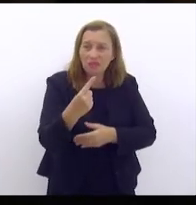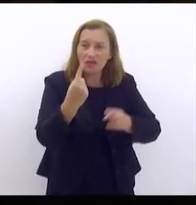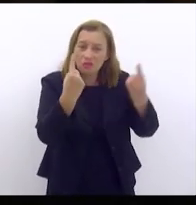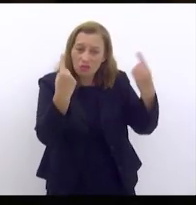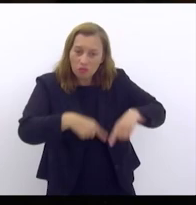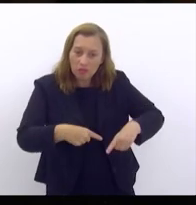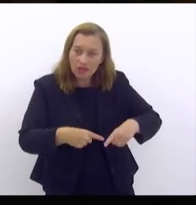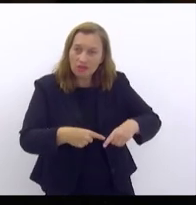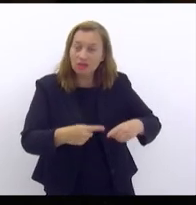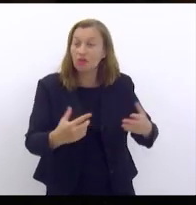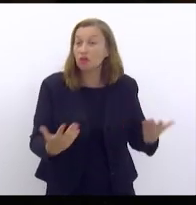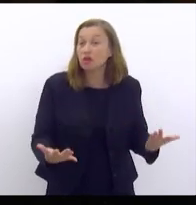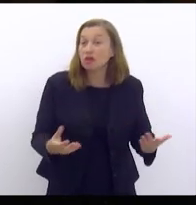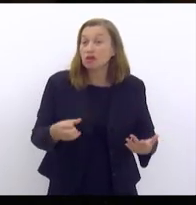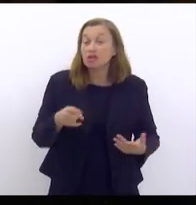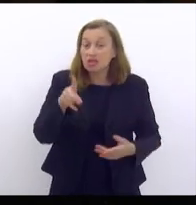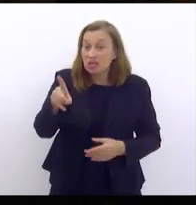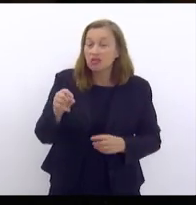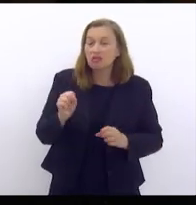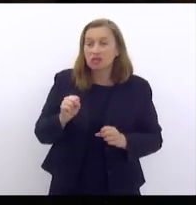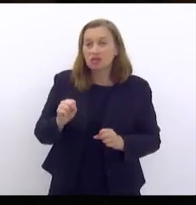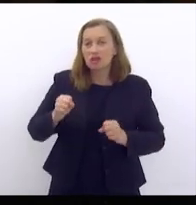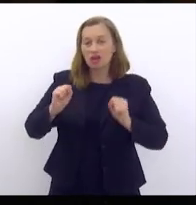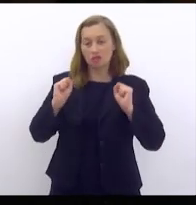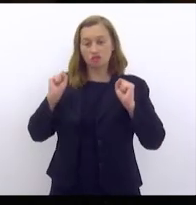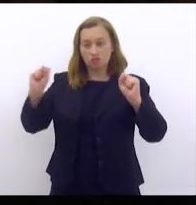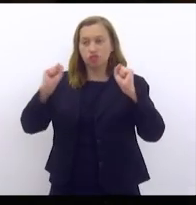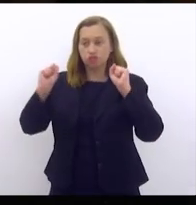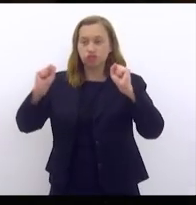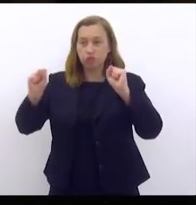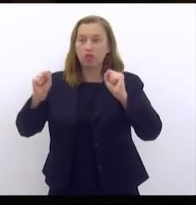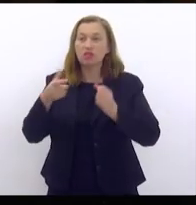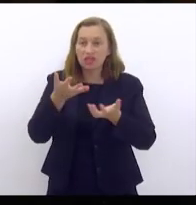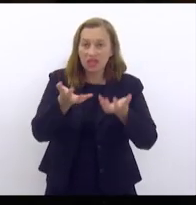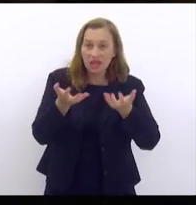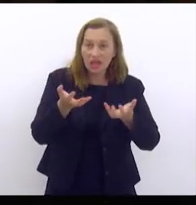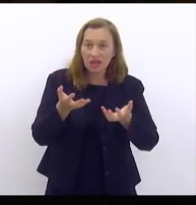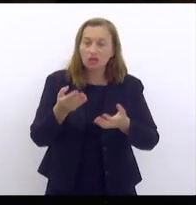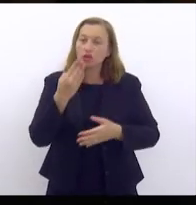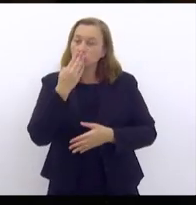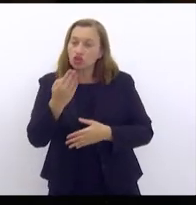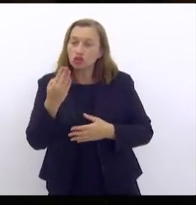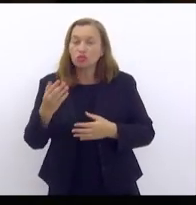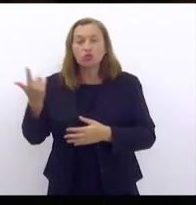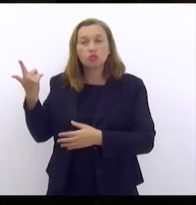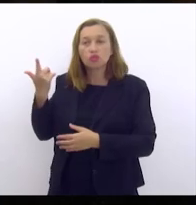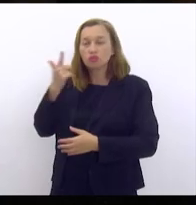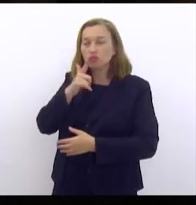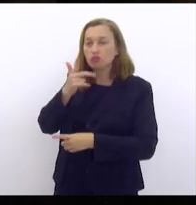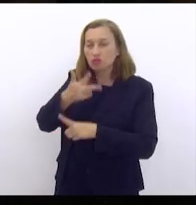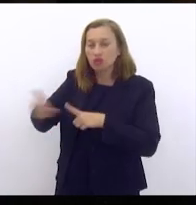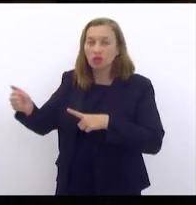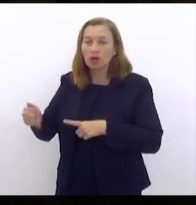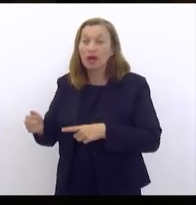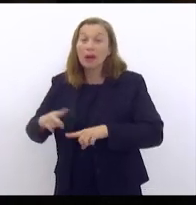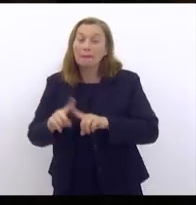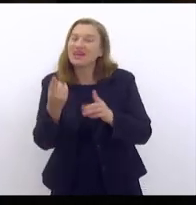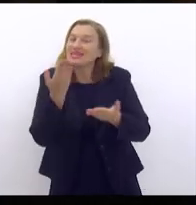futebol. Se você é torcedor, você quer que seu clube ganhe. Mas se perder,